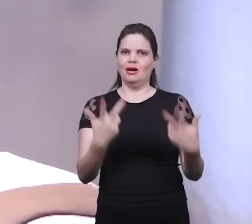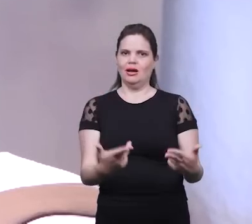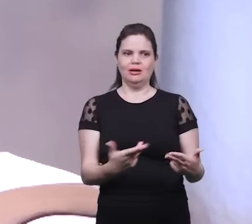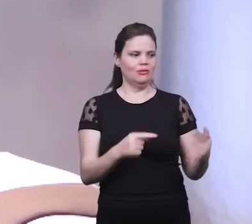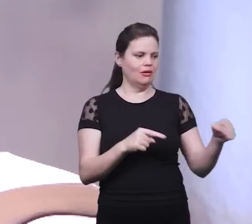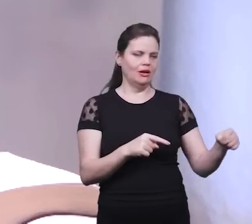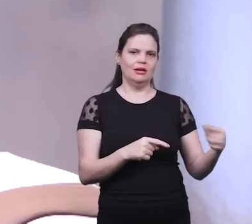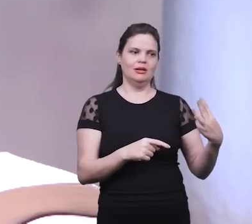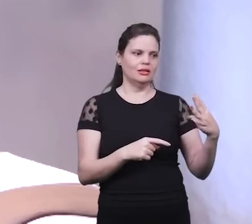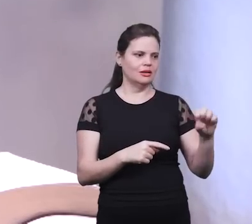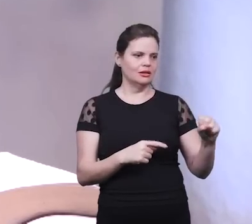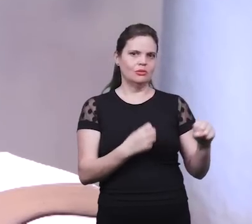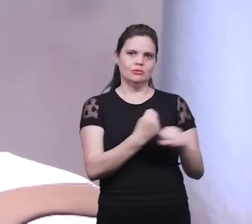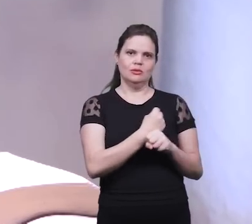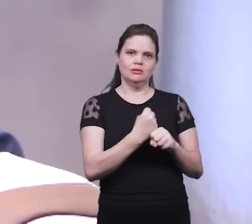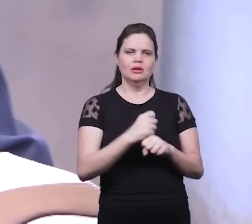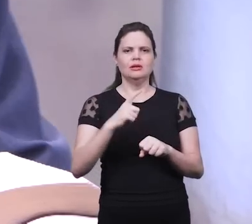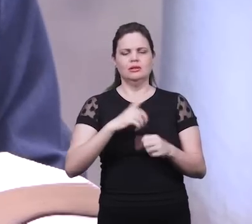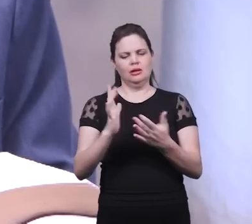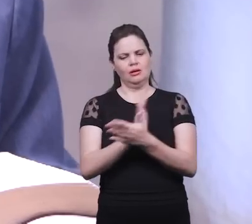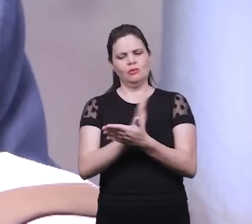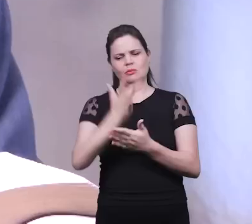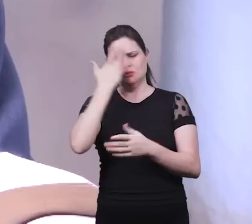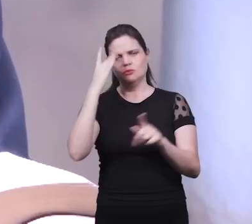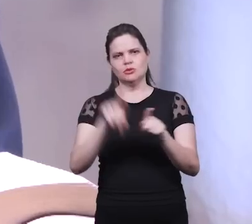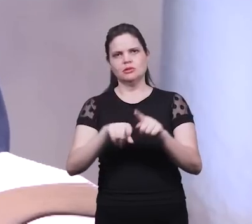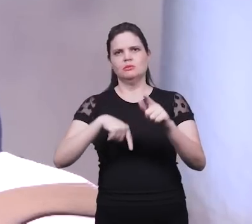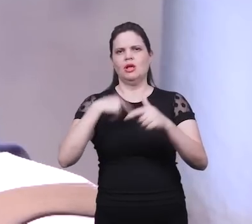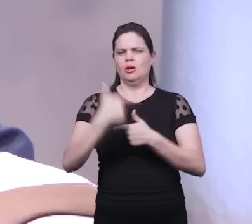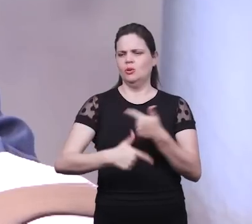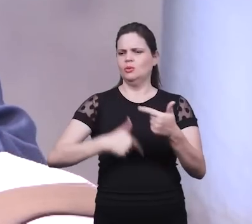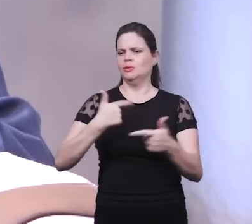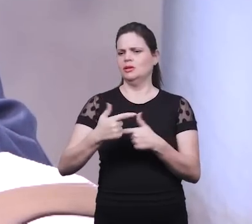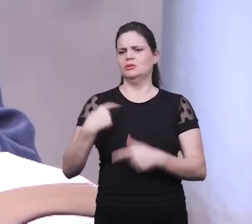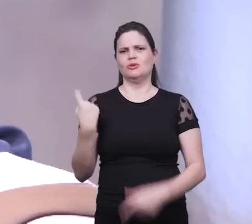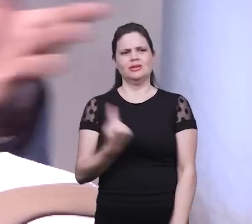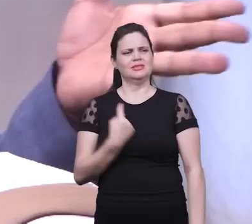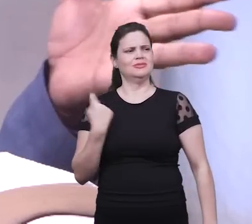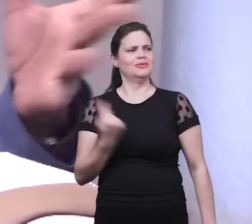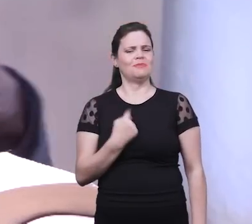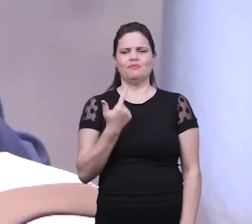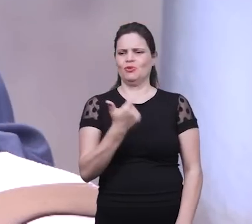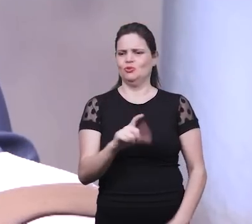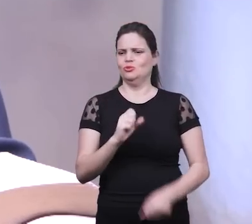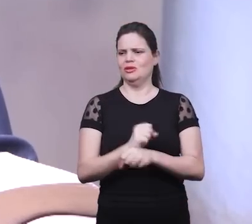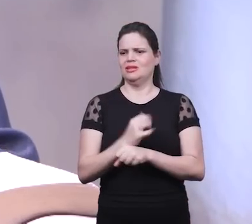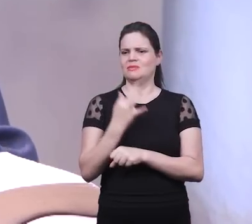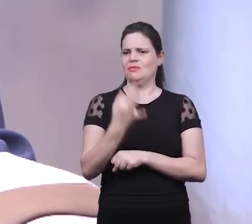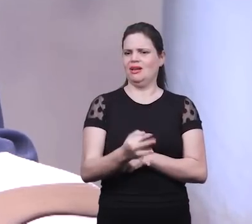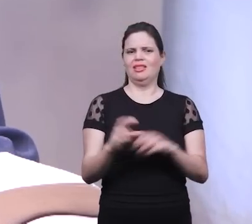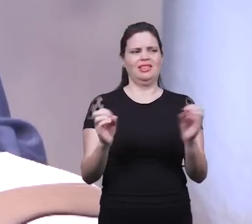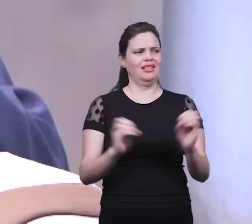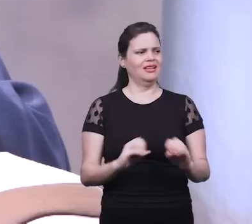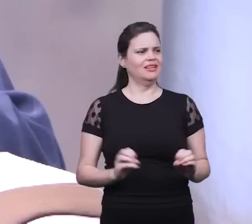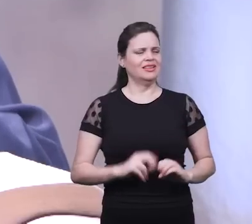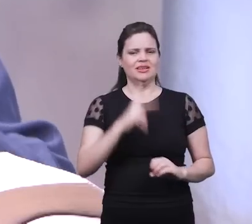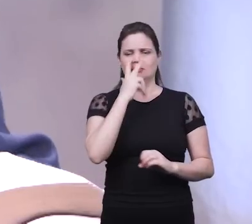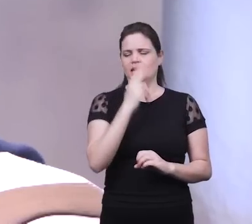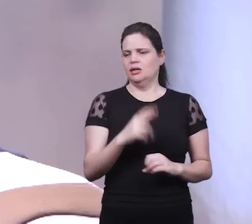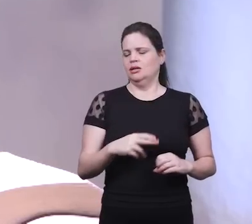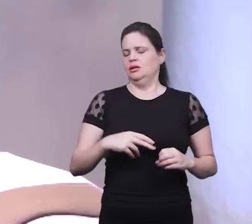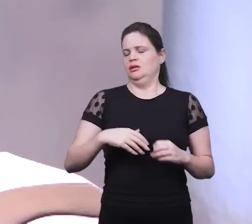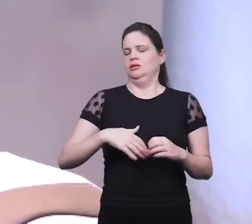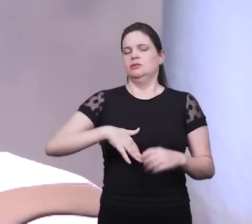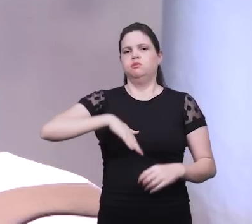sozinho. Tem pessoas que estão lutando sozinho nessa hora, rapaz, sem esperança, achando que não vai ter solução nenhuma mais. Lembra o